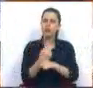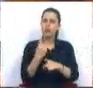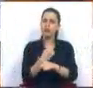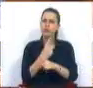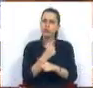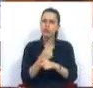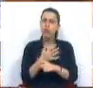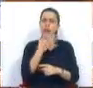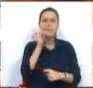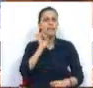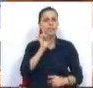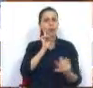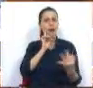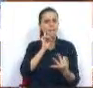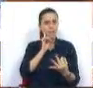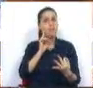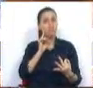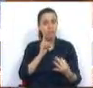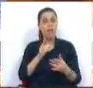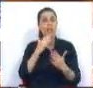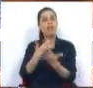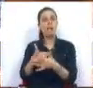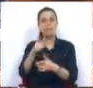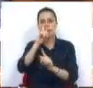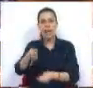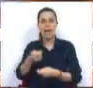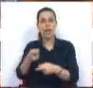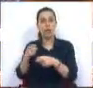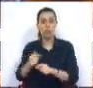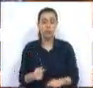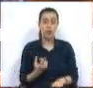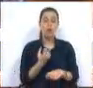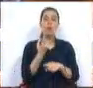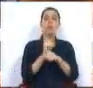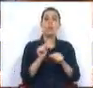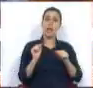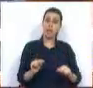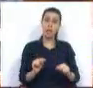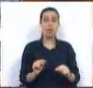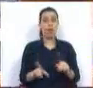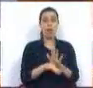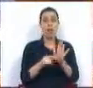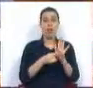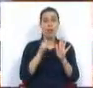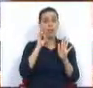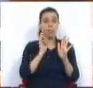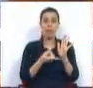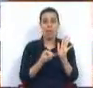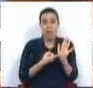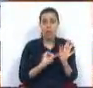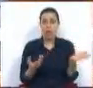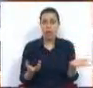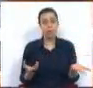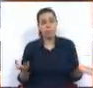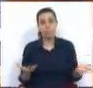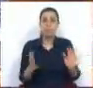instrumentos com utilidade para os agricultores. Porque é para isso que esta lei serve.